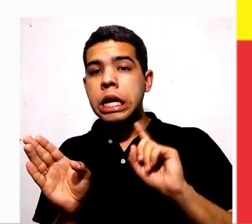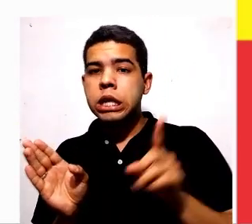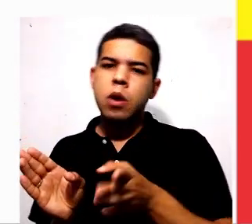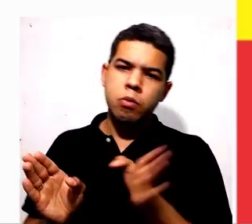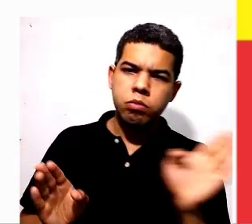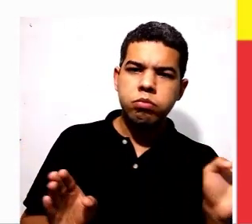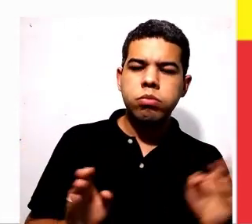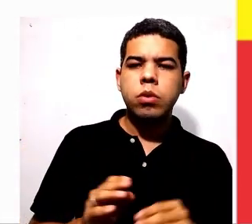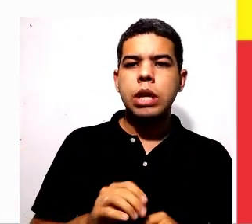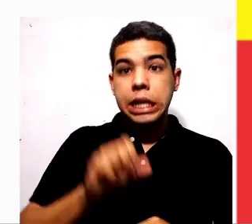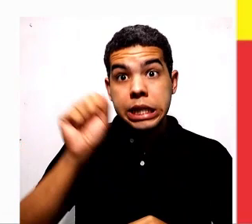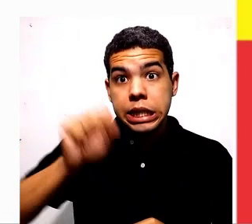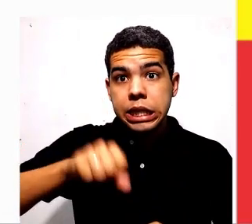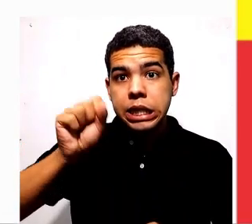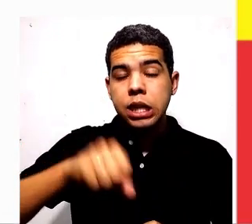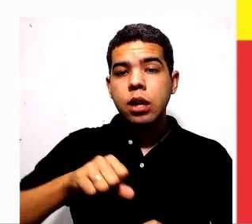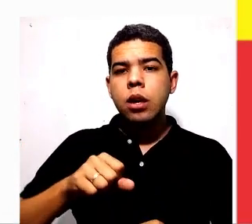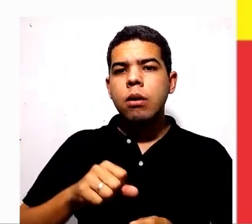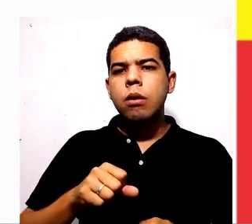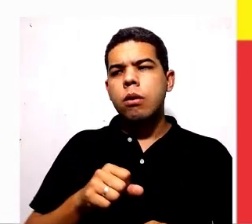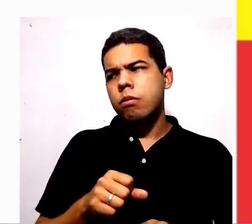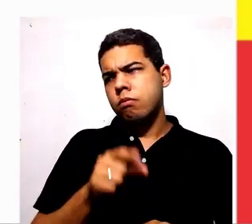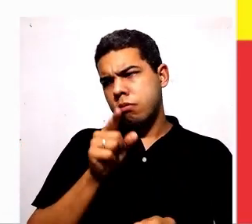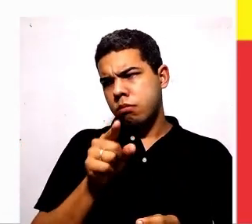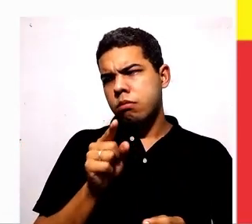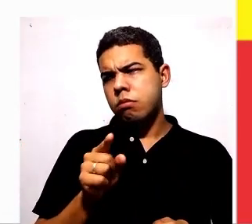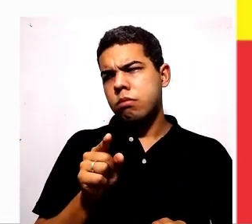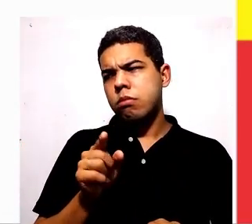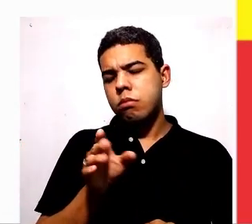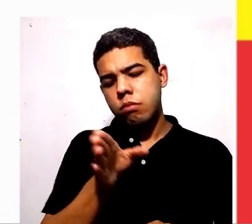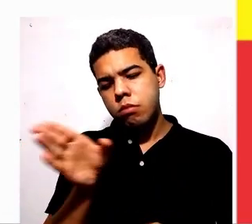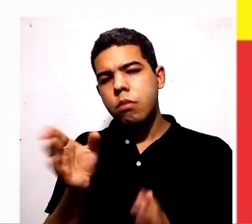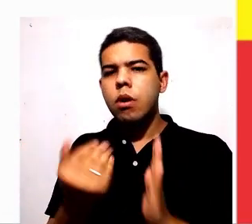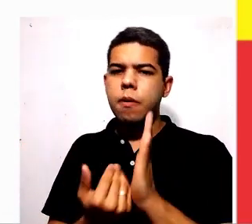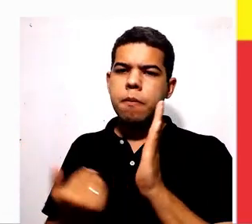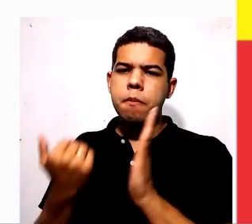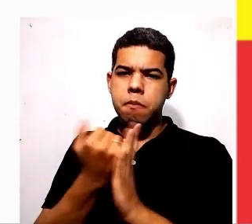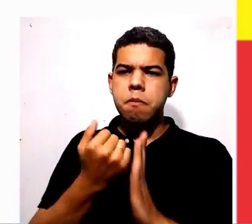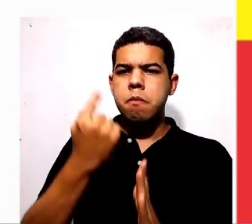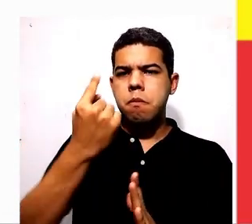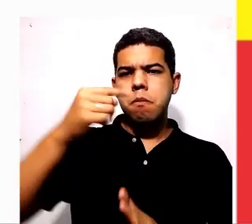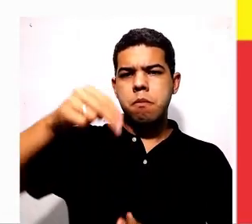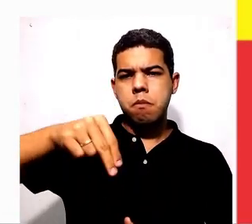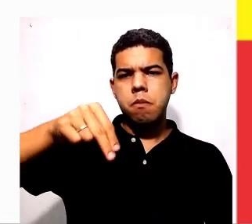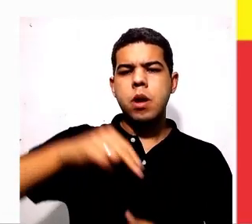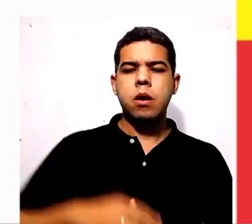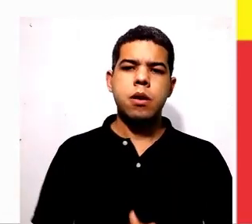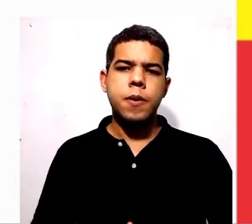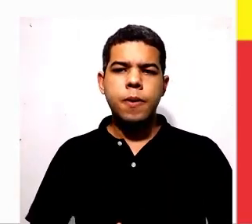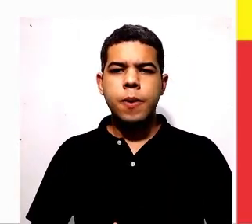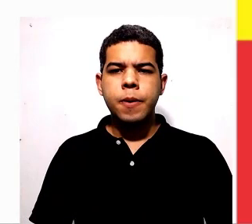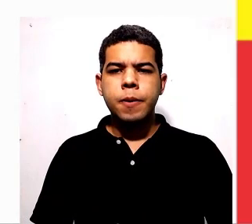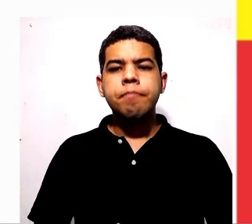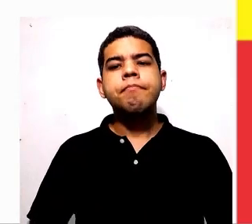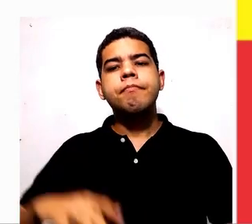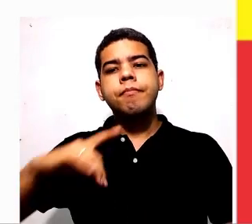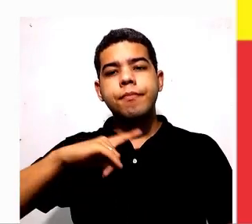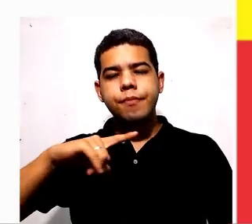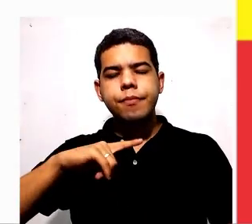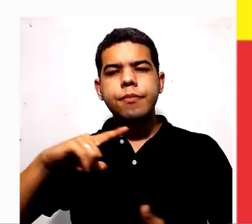para a direita. Se for sim, você vai colocar o quê? 1 em n. Então, ó, você